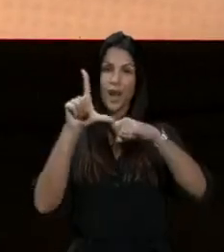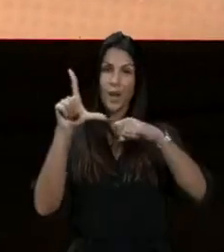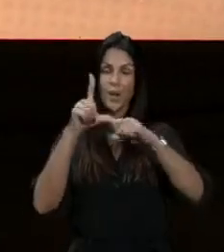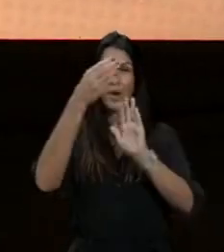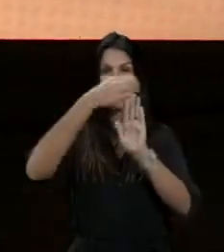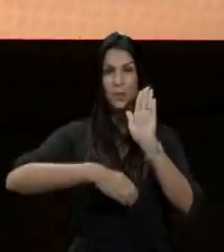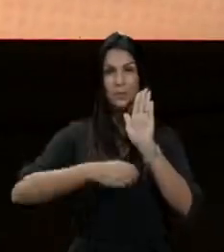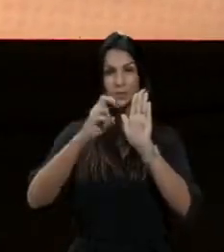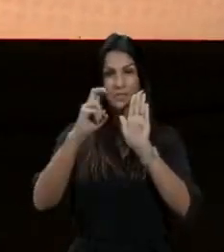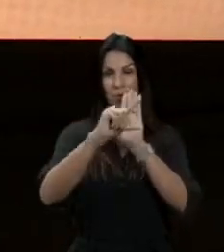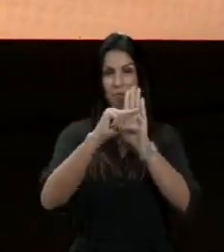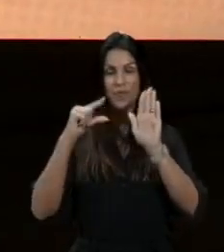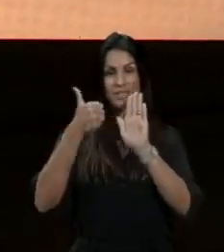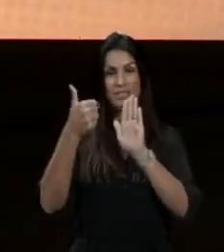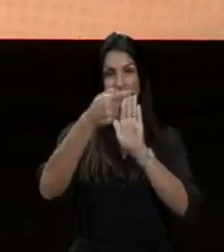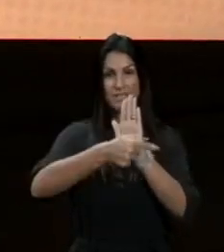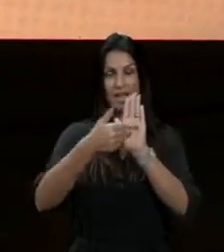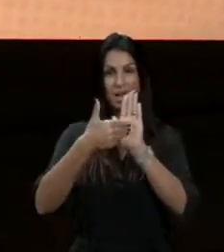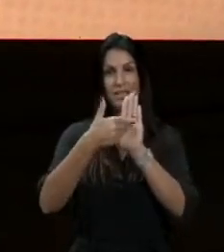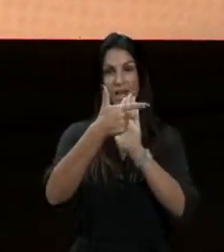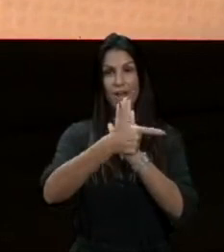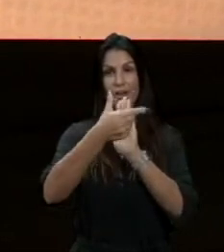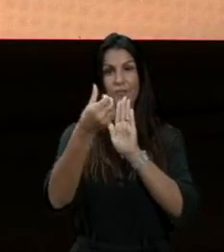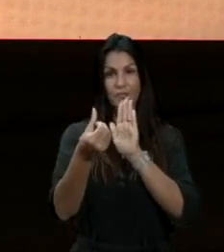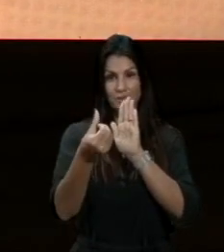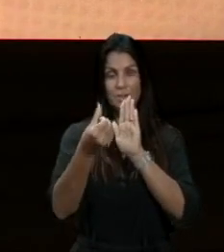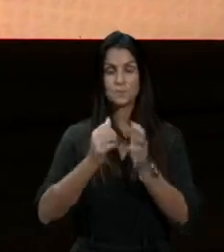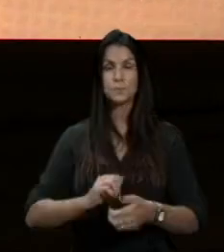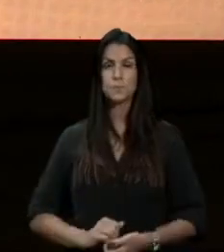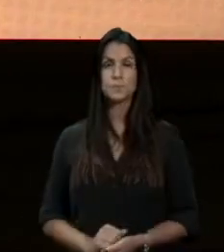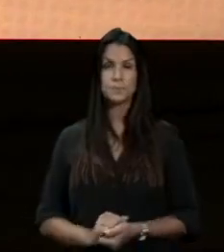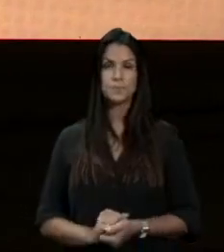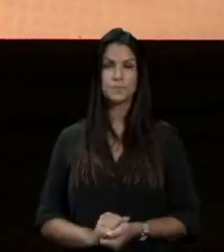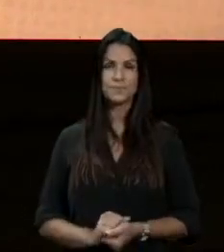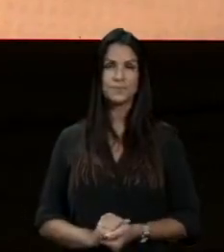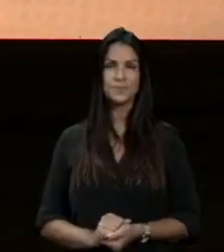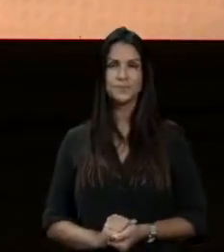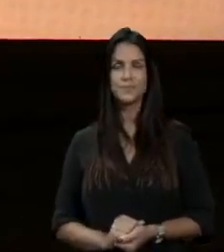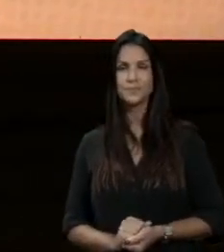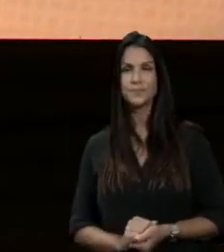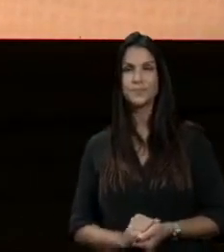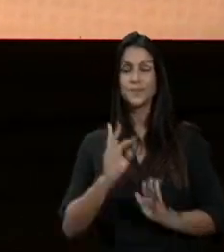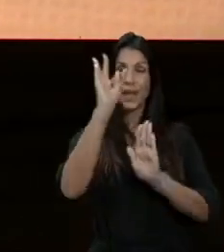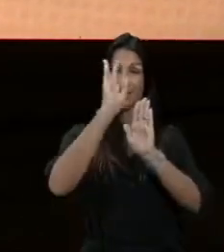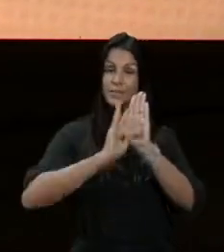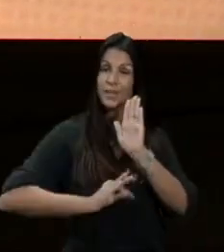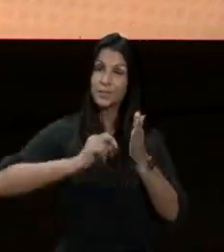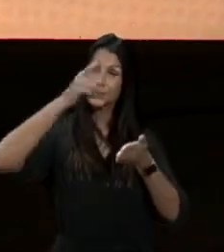5 verso 17 ao 26 Nós lemos